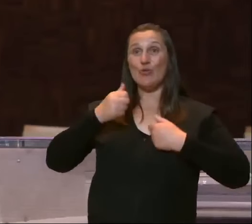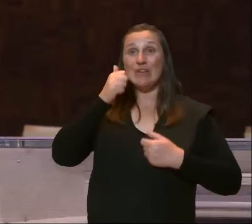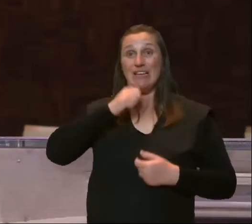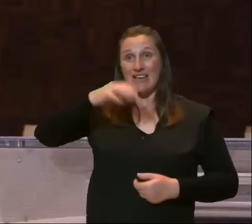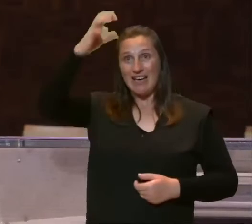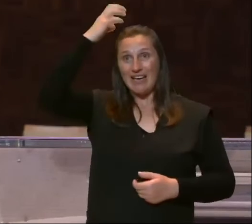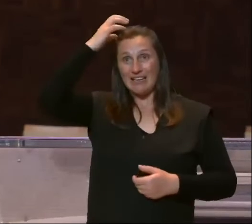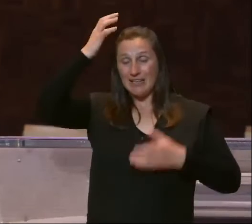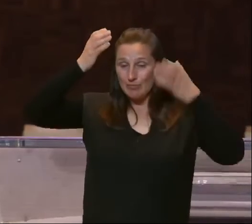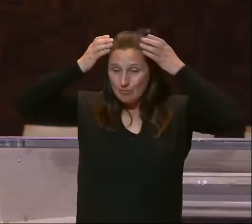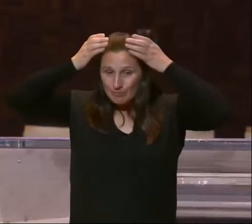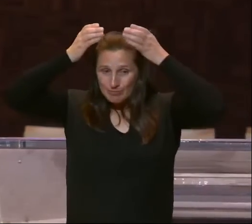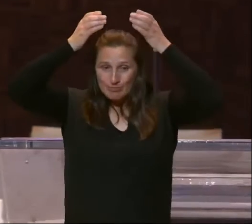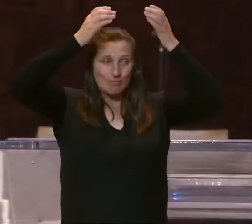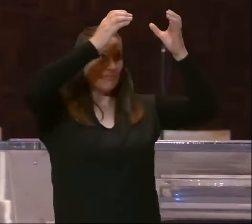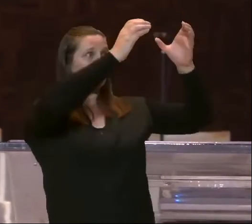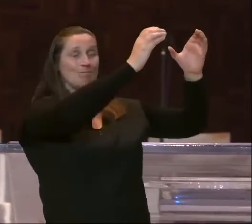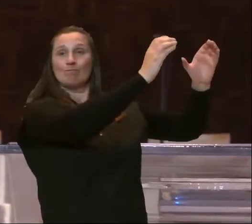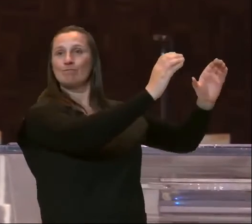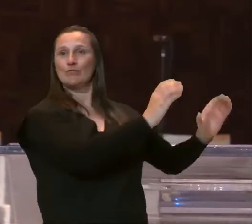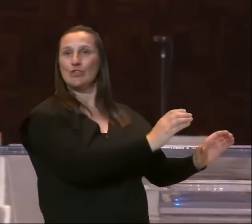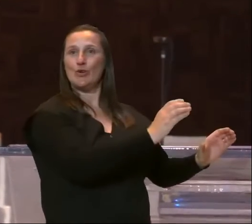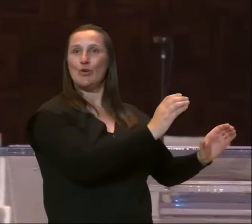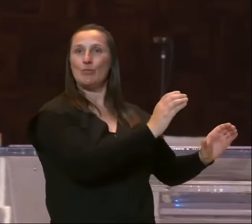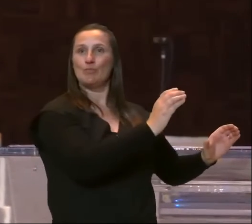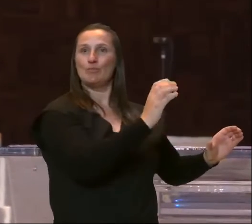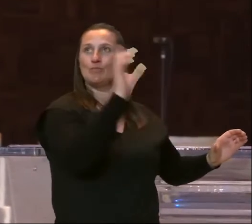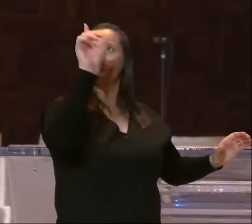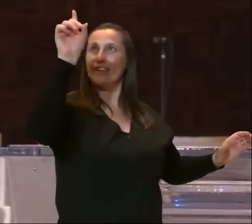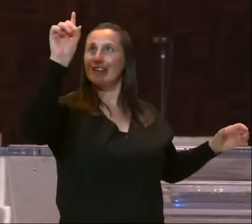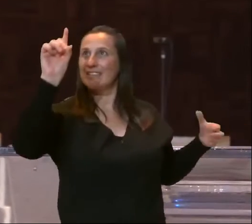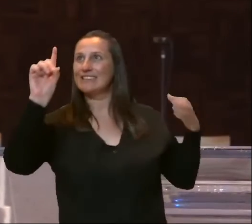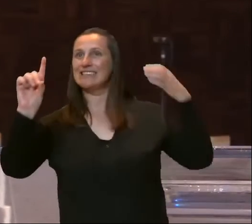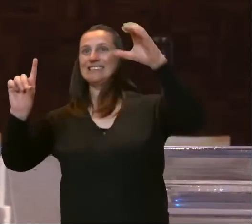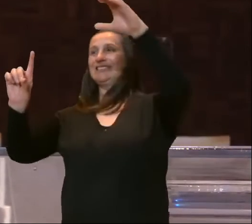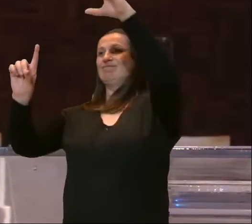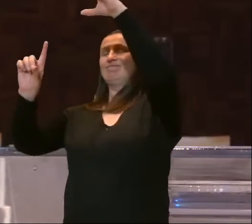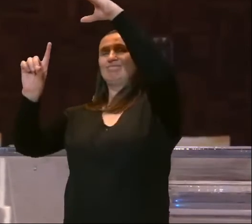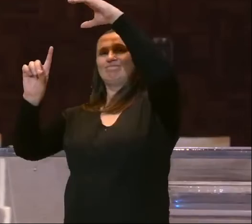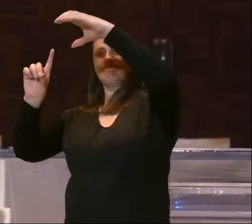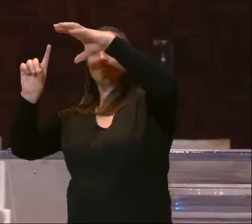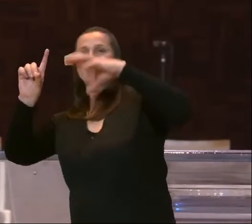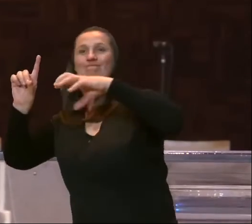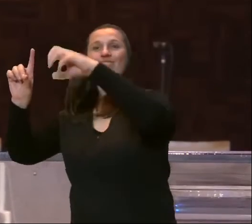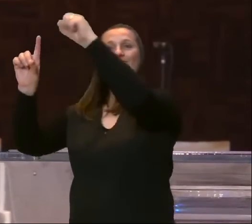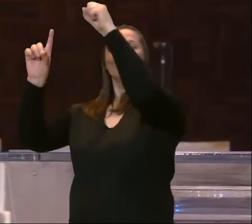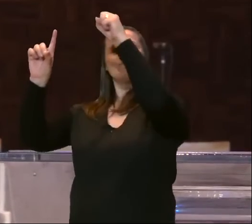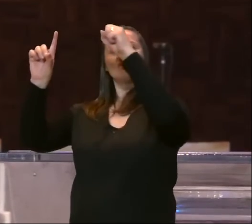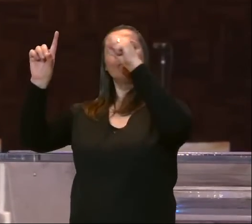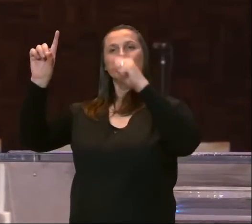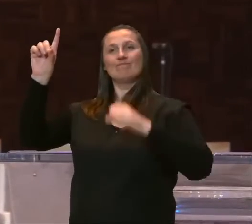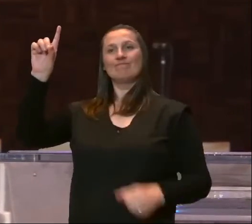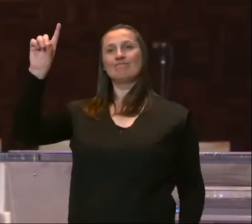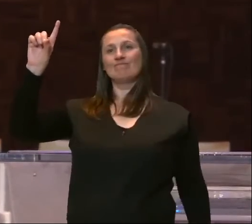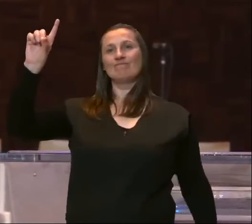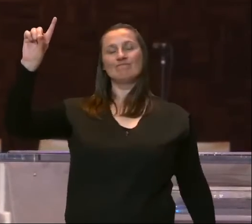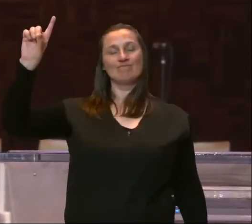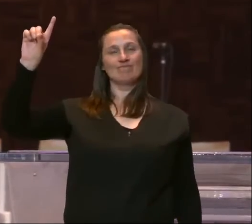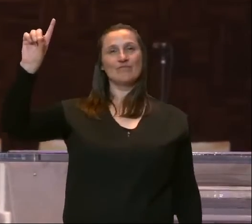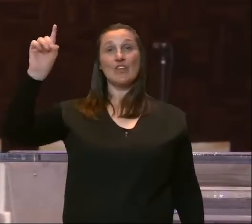Aleluia! Ele é o Rei dos reis e Senhor dos senhores.